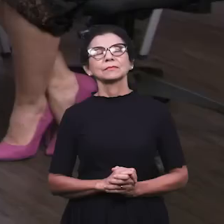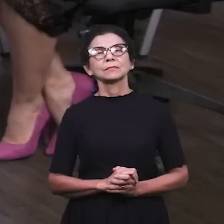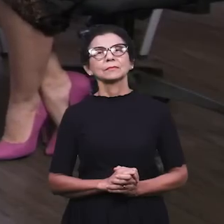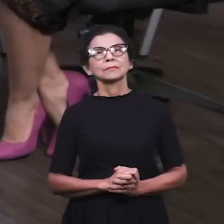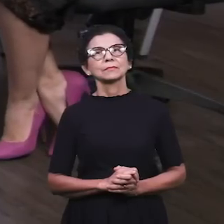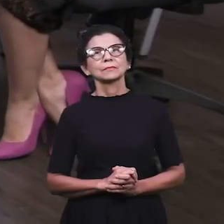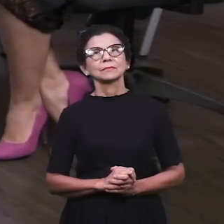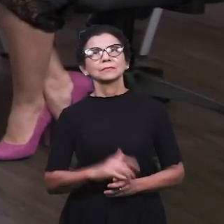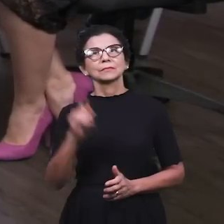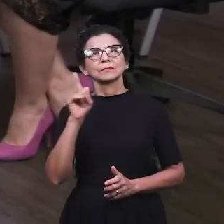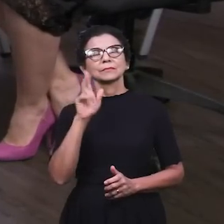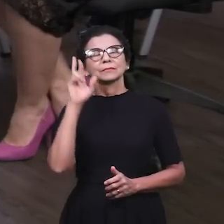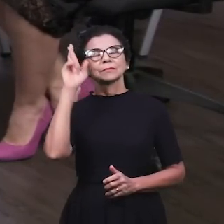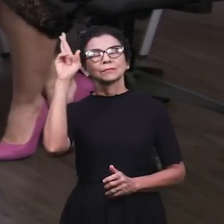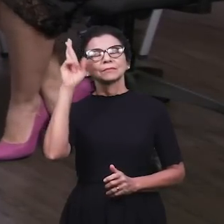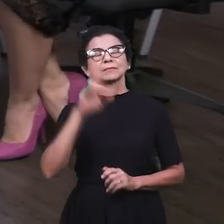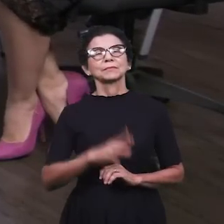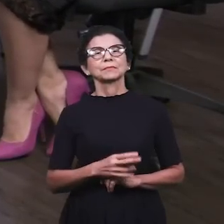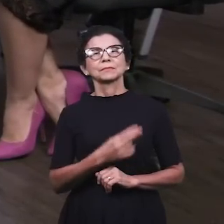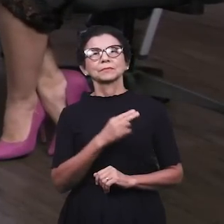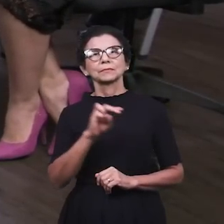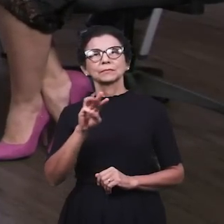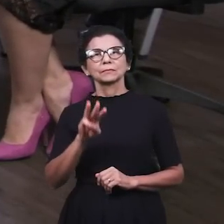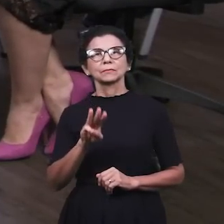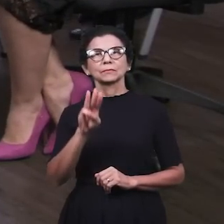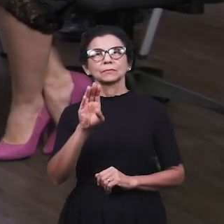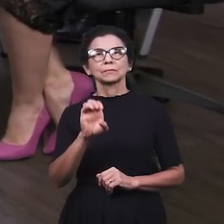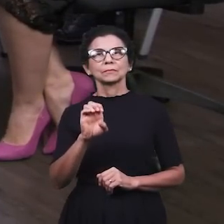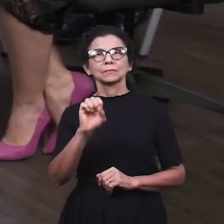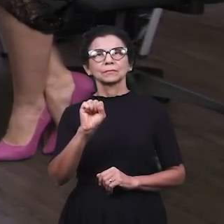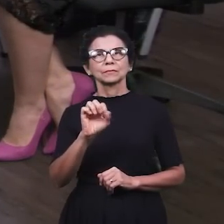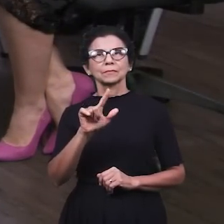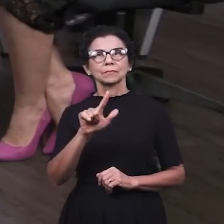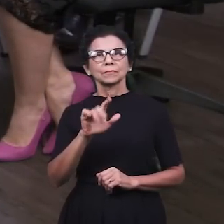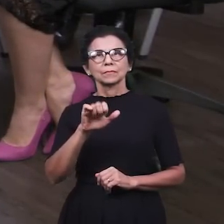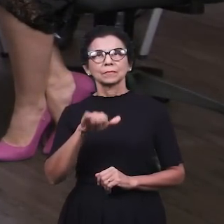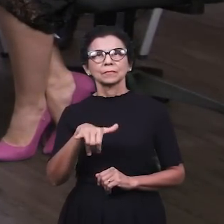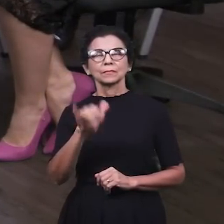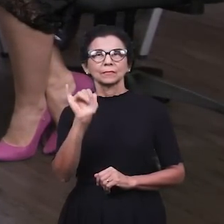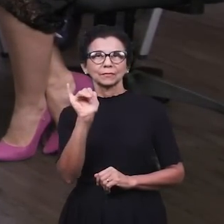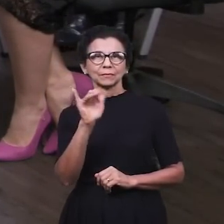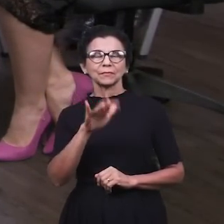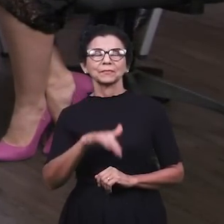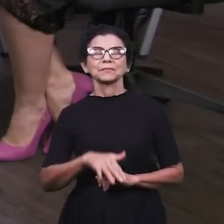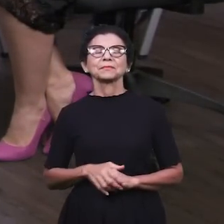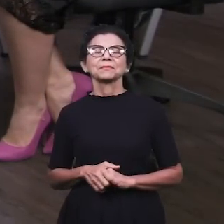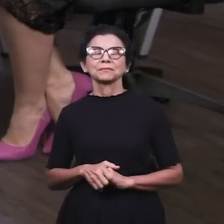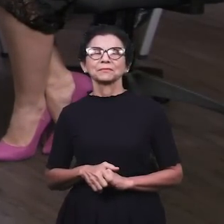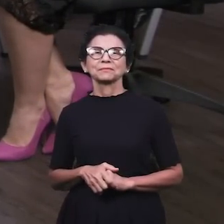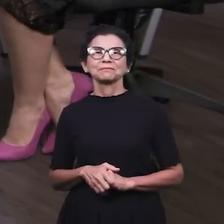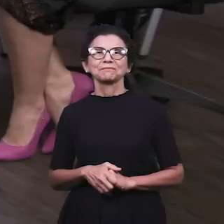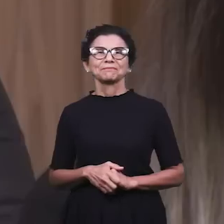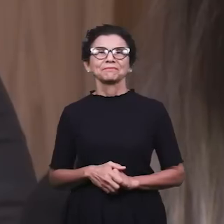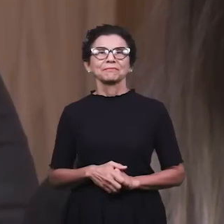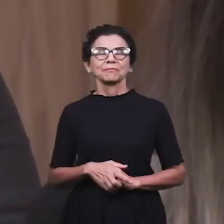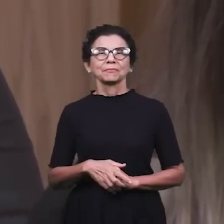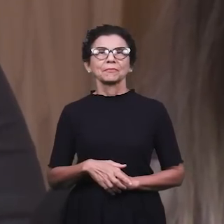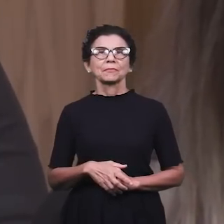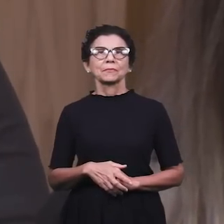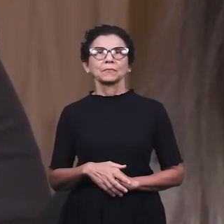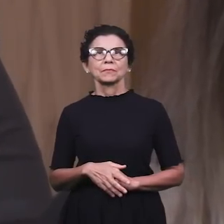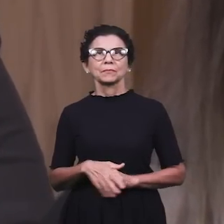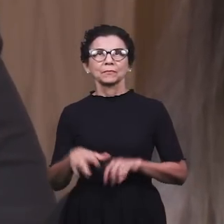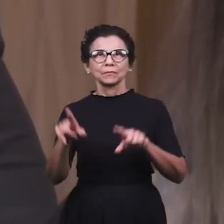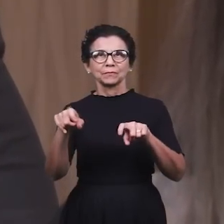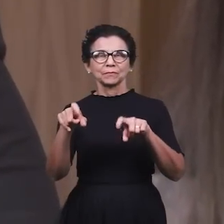A paz do Senhor, eu me chamo Wesley, sou da Igreja Central, no Polo de São José do Calçado, pastor Fabiano Dias.